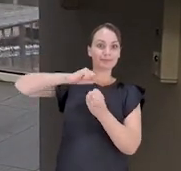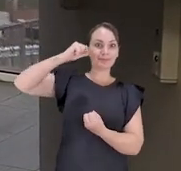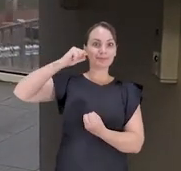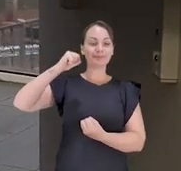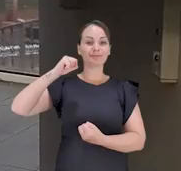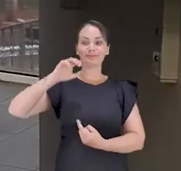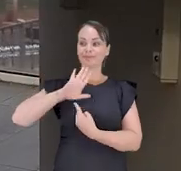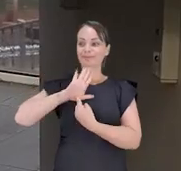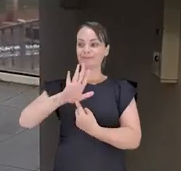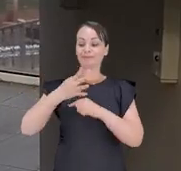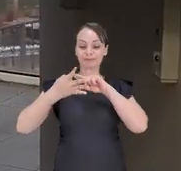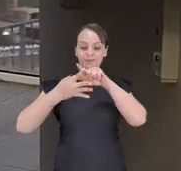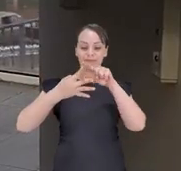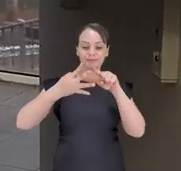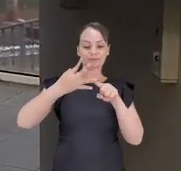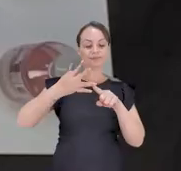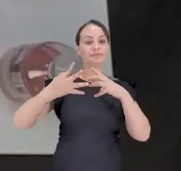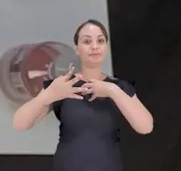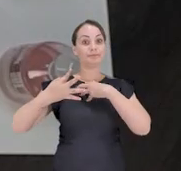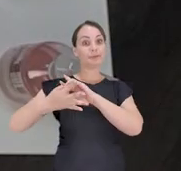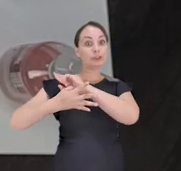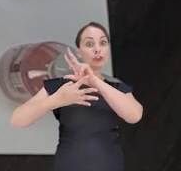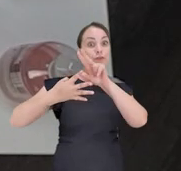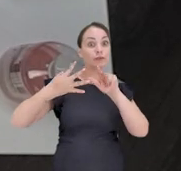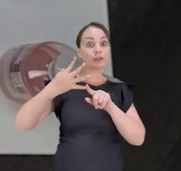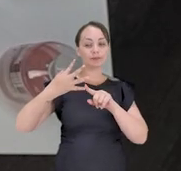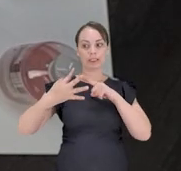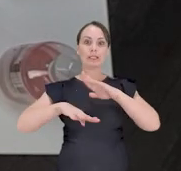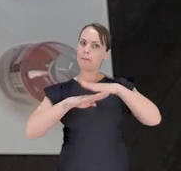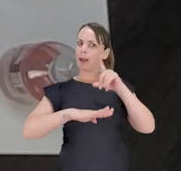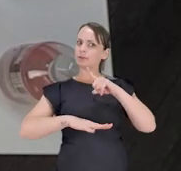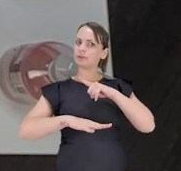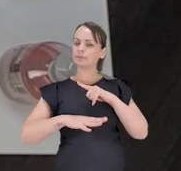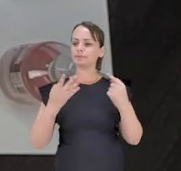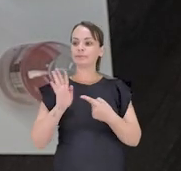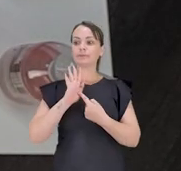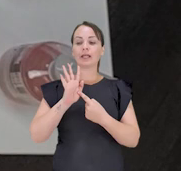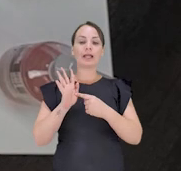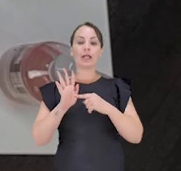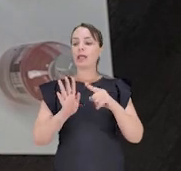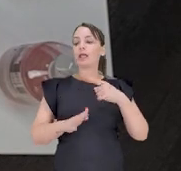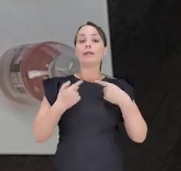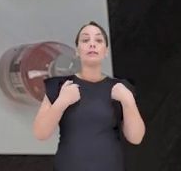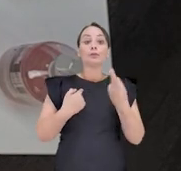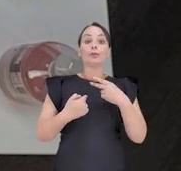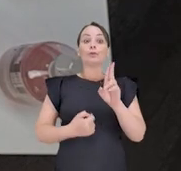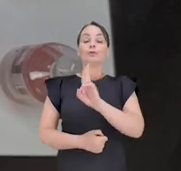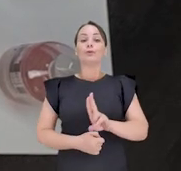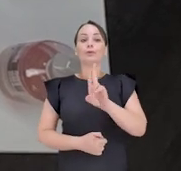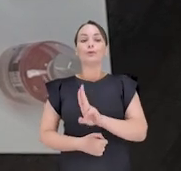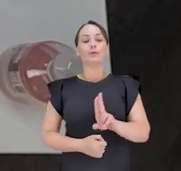texturas diferentes, né? Sim, eu trouxe aqui quatro tipos de texturas diferentes, mas ainda tem mais. A crunch é quando a gente normalmente